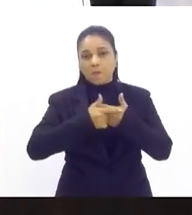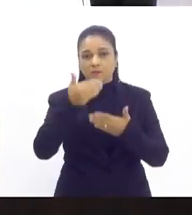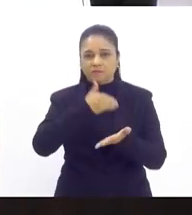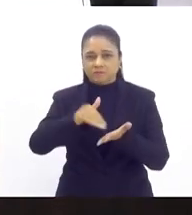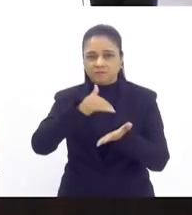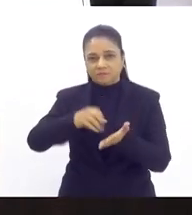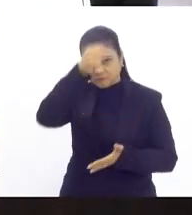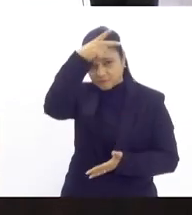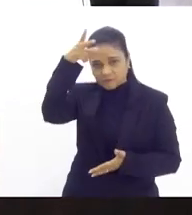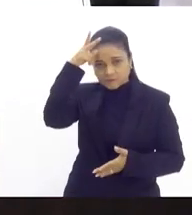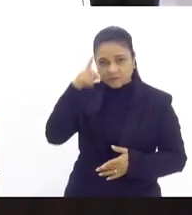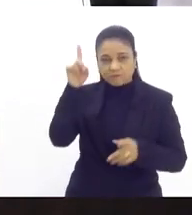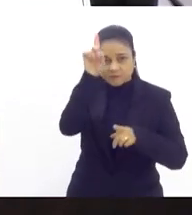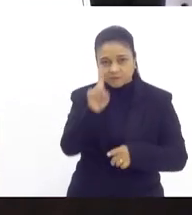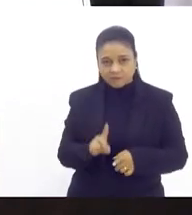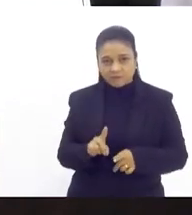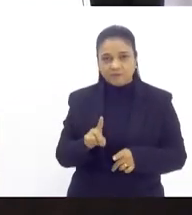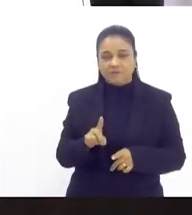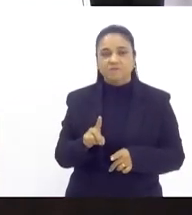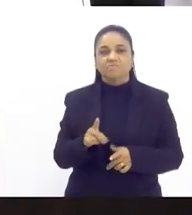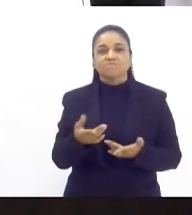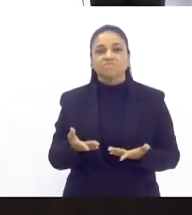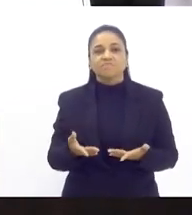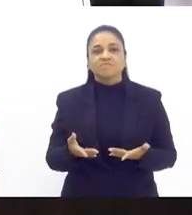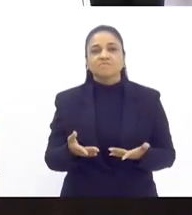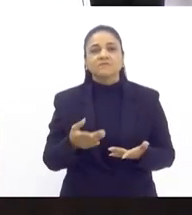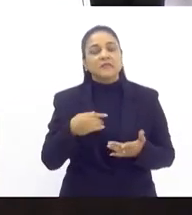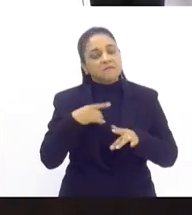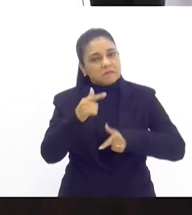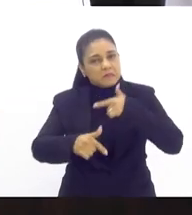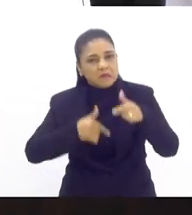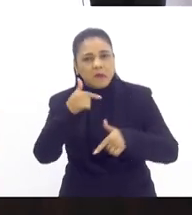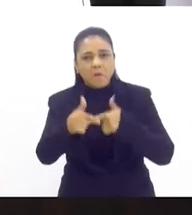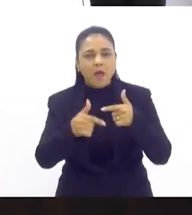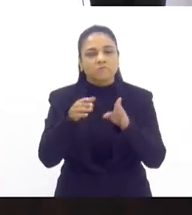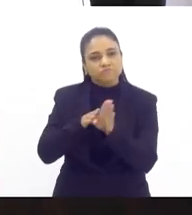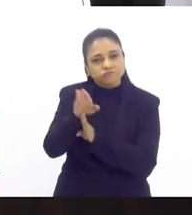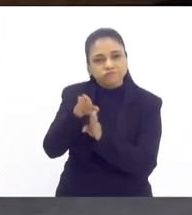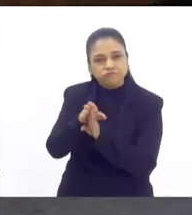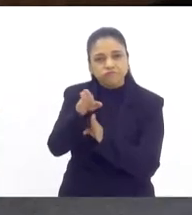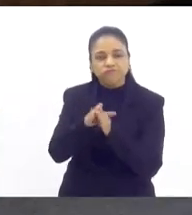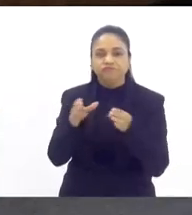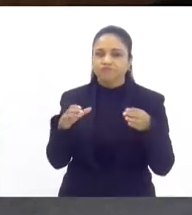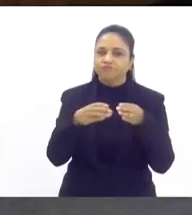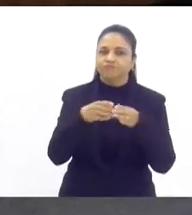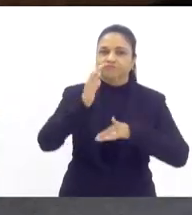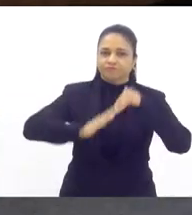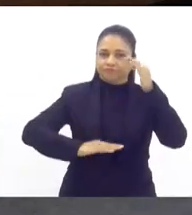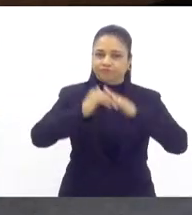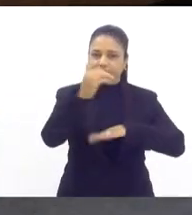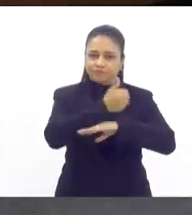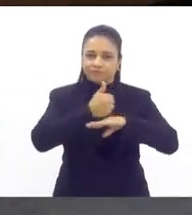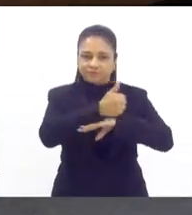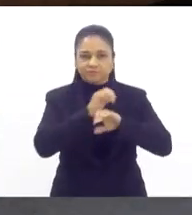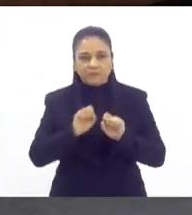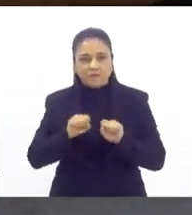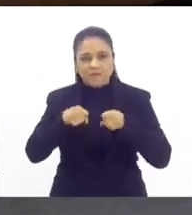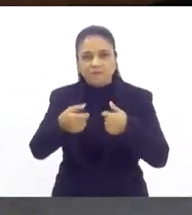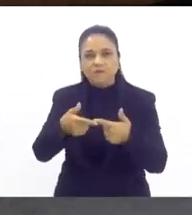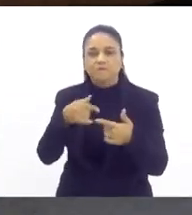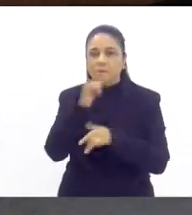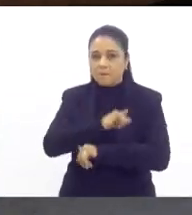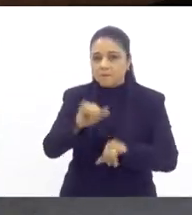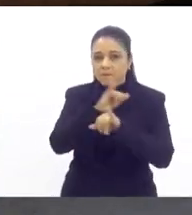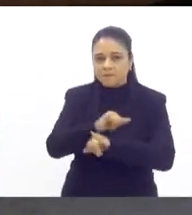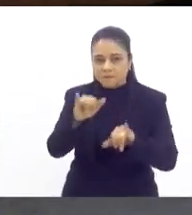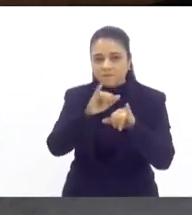Municipal da pessoa com deficiência é esse trabalho de instrução técnica e a gente queria reforçar essa fala de que a gente está